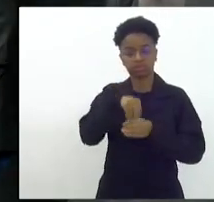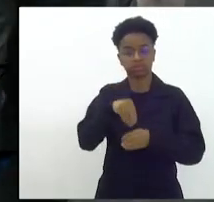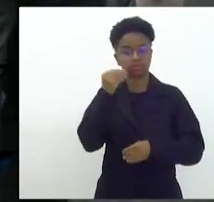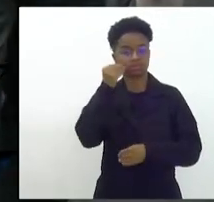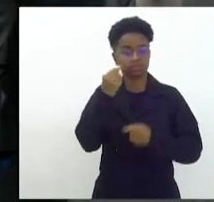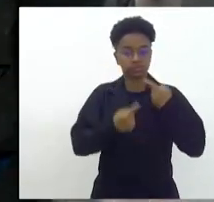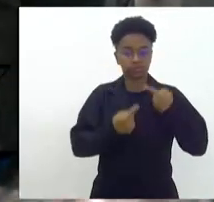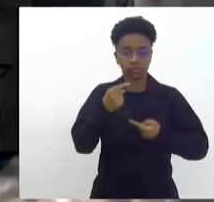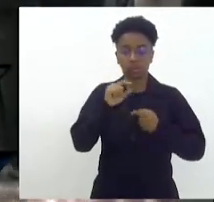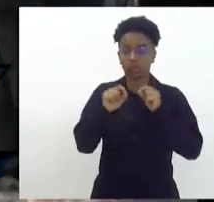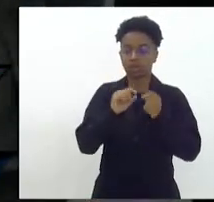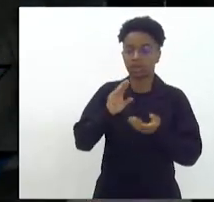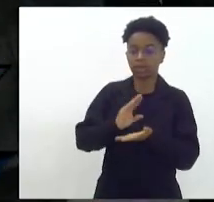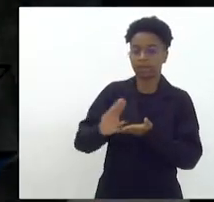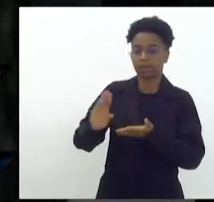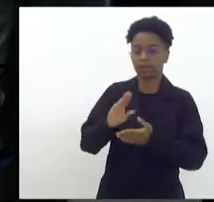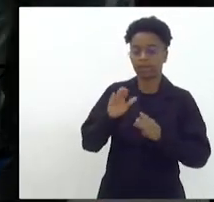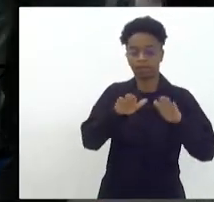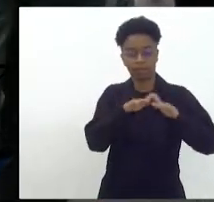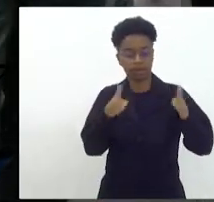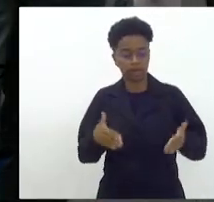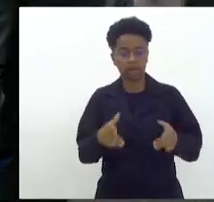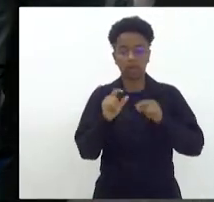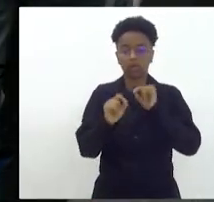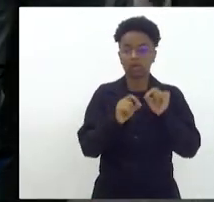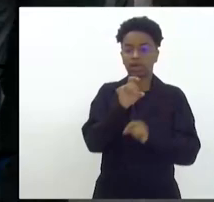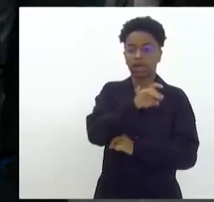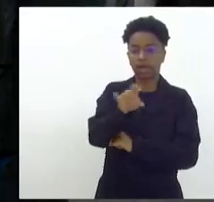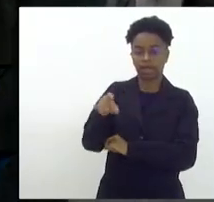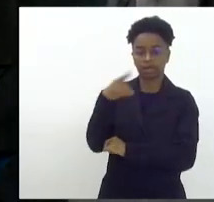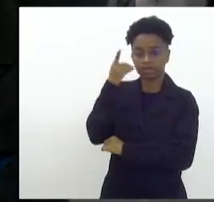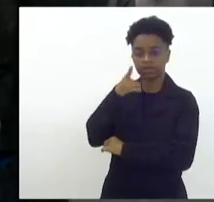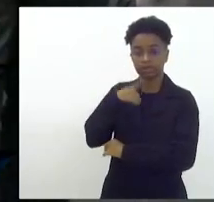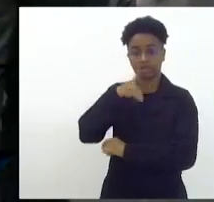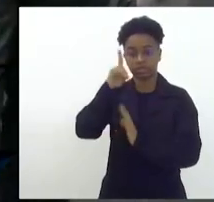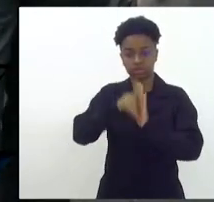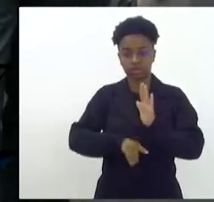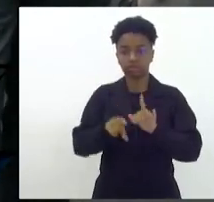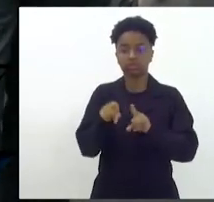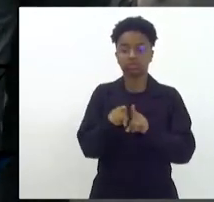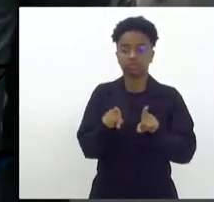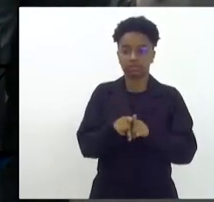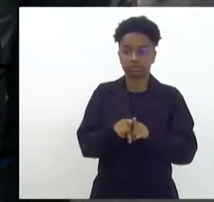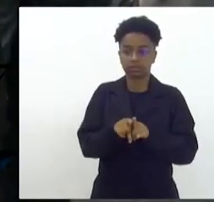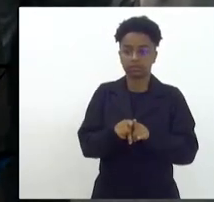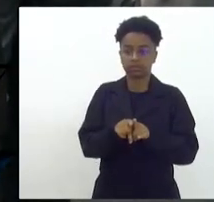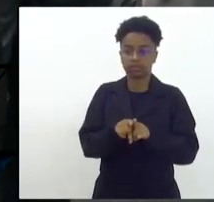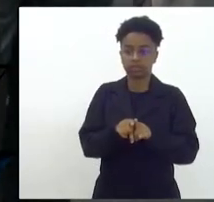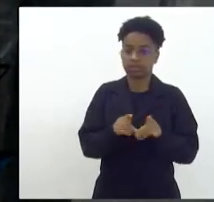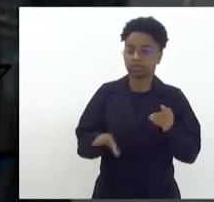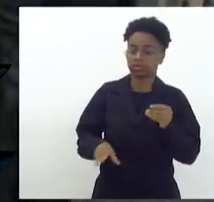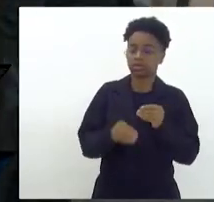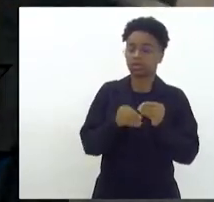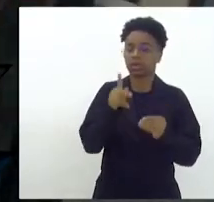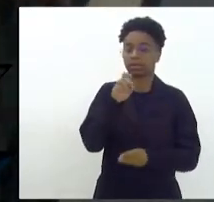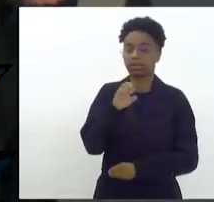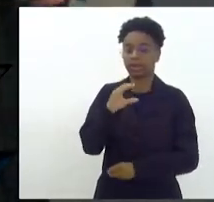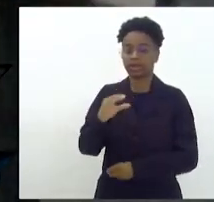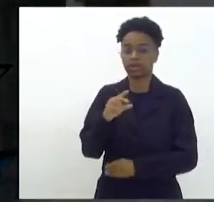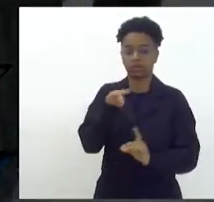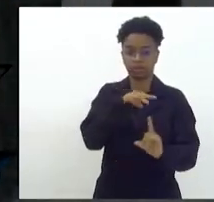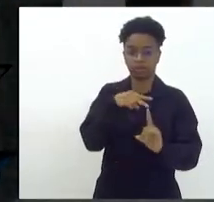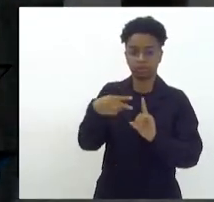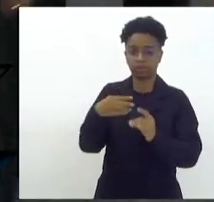o que que vai ser a emenda de bancada o que cada parlamentar vai ter direito e inclusive incluir nessa PEC a perspectiva do orçamento